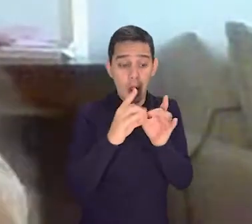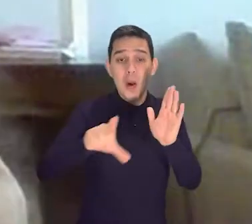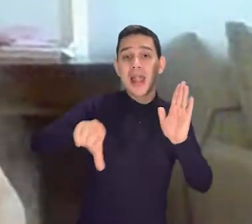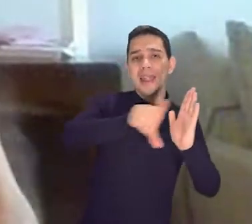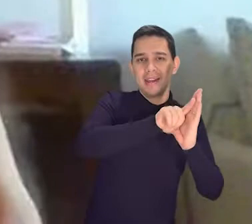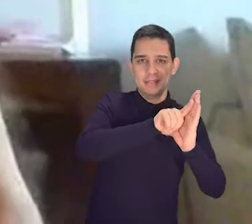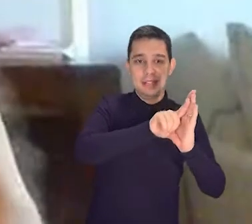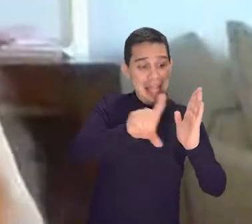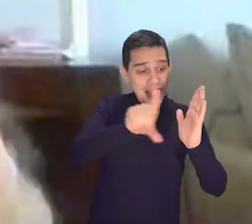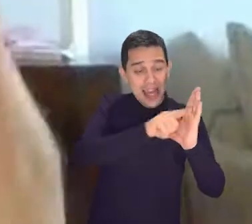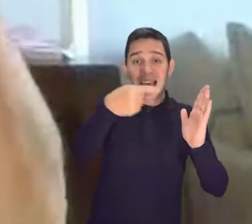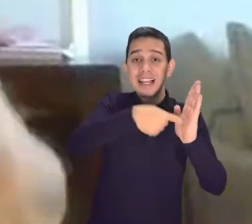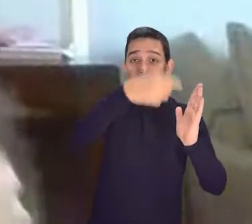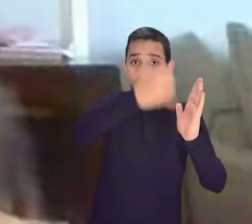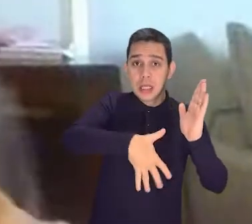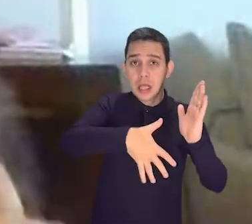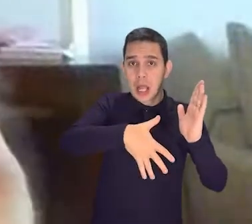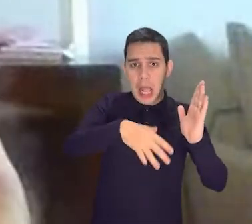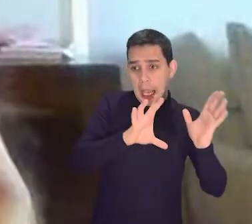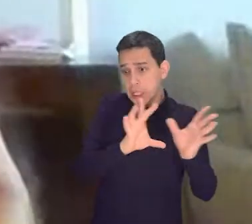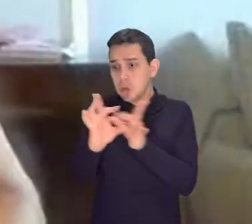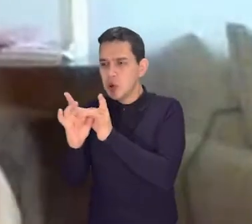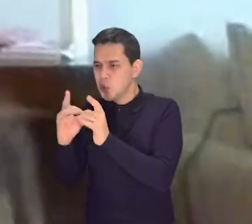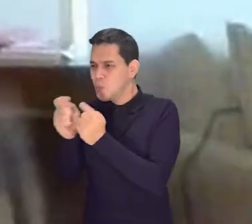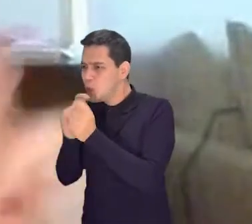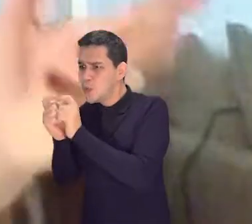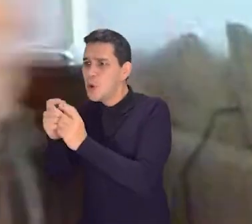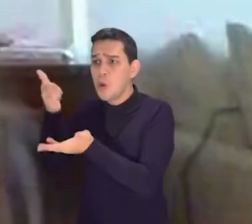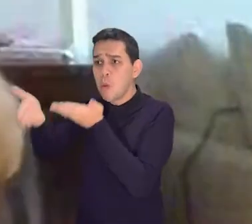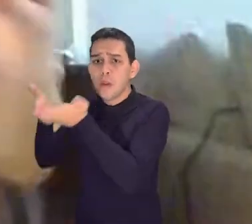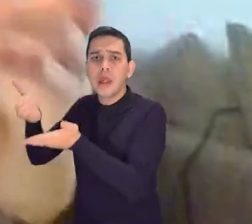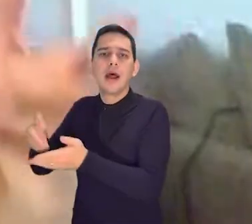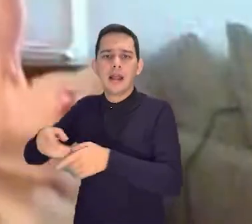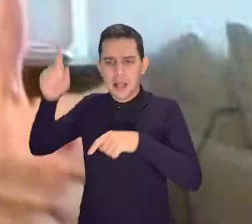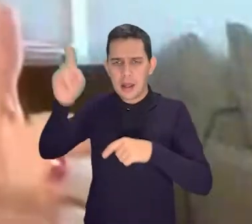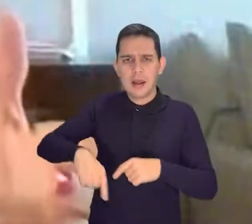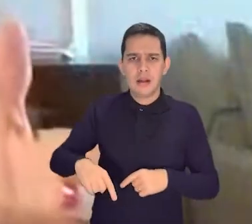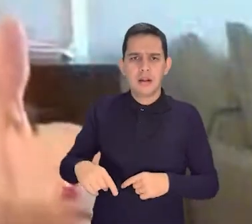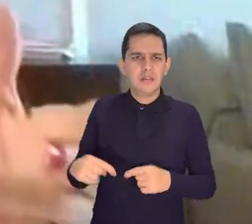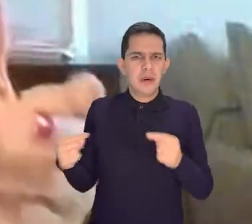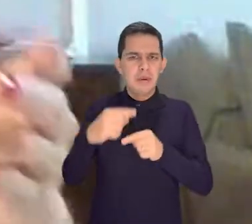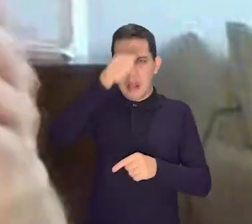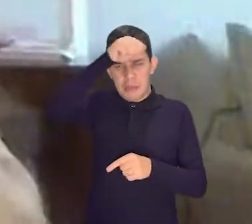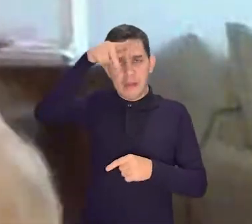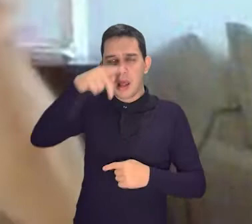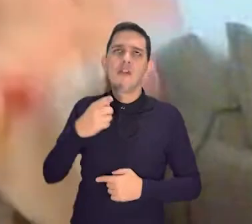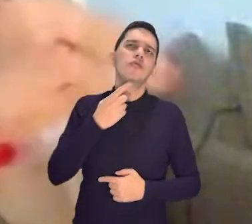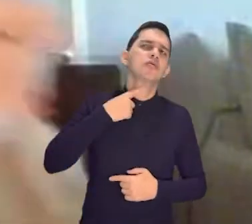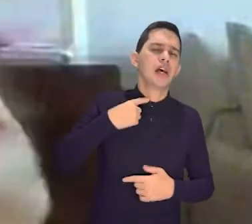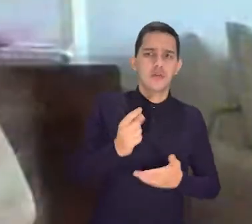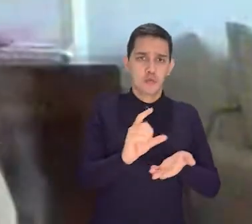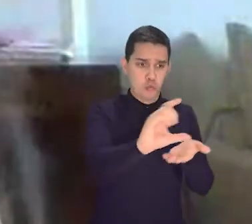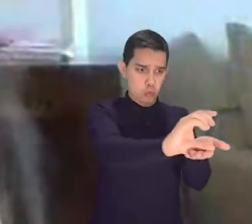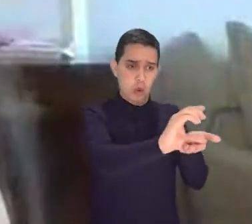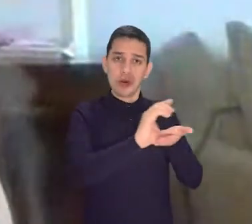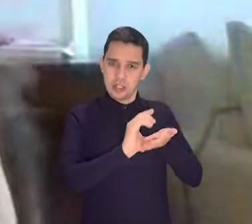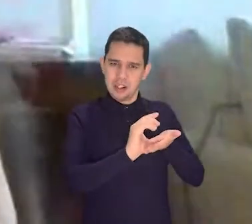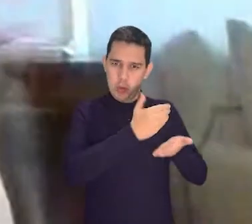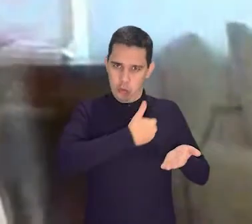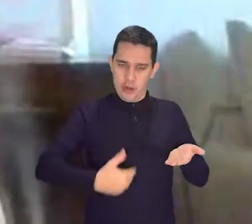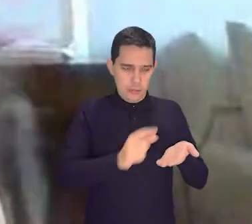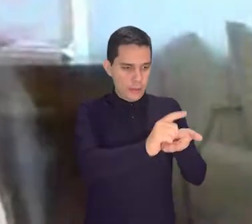Não é discricionário, não está submetido à conveniência e oportunidade do administrador de alocar o